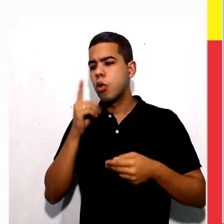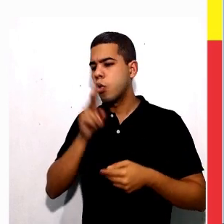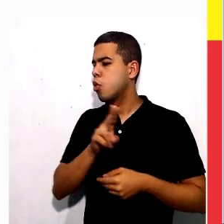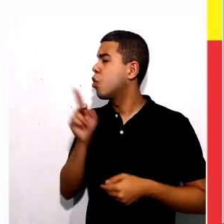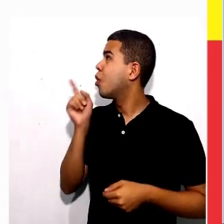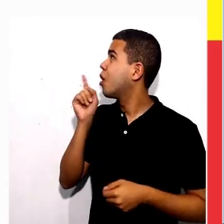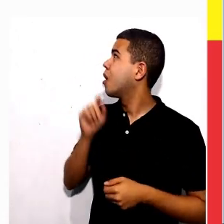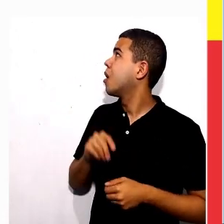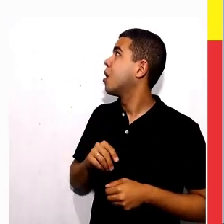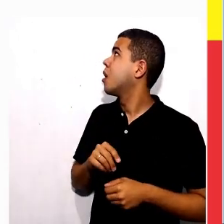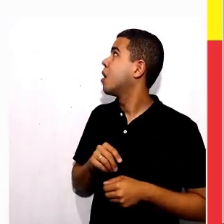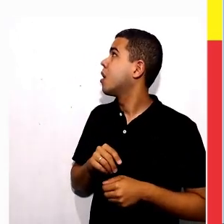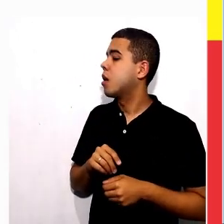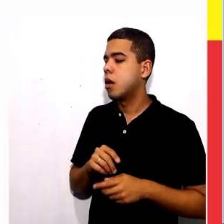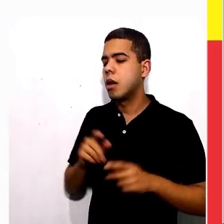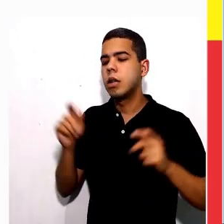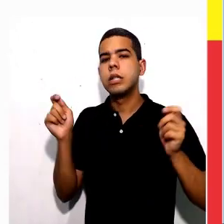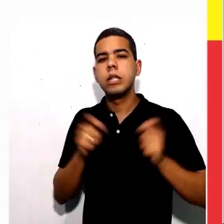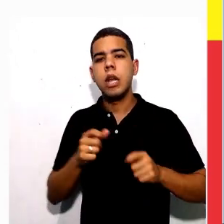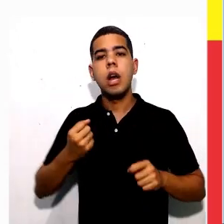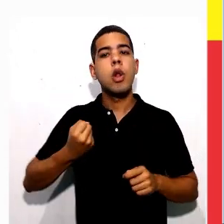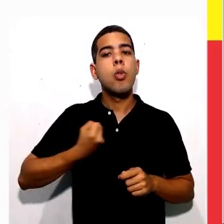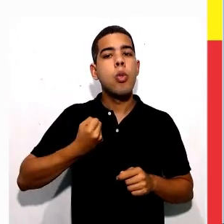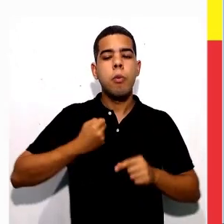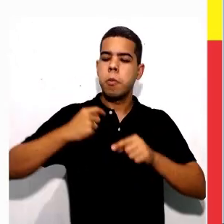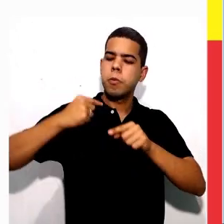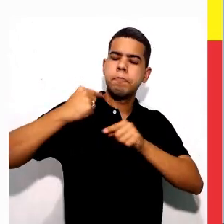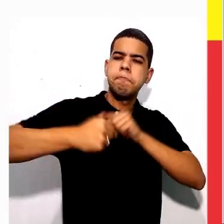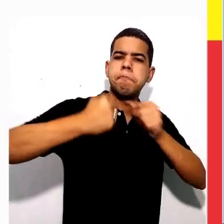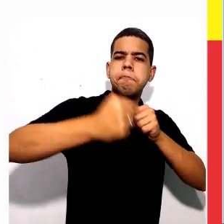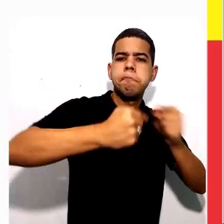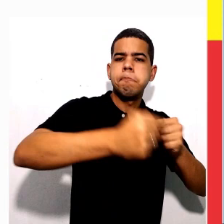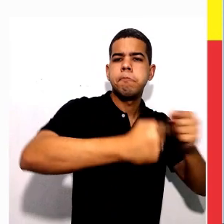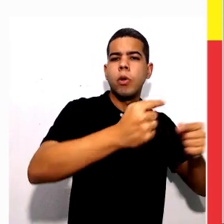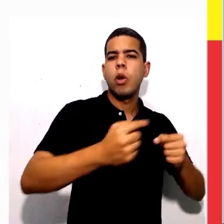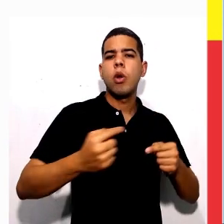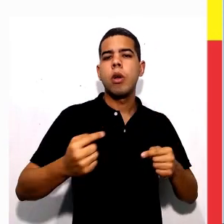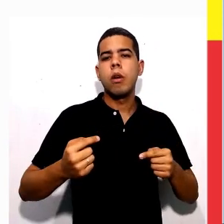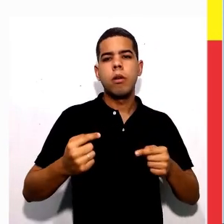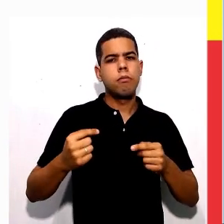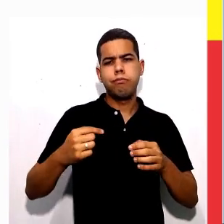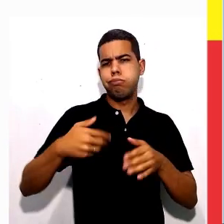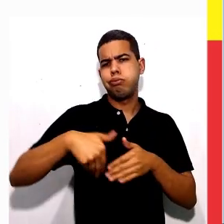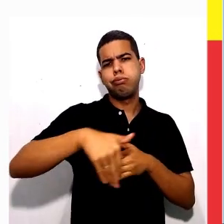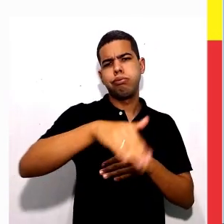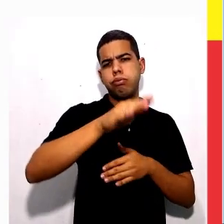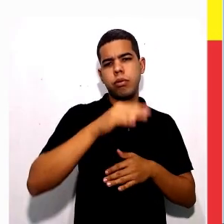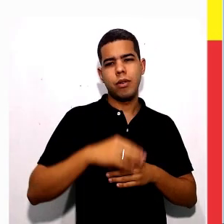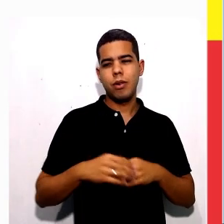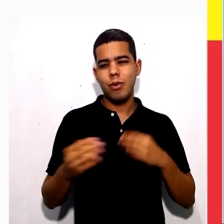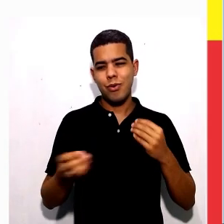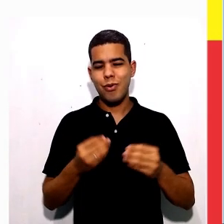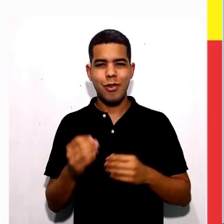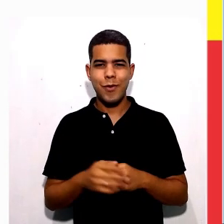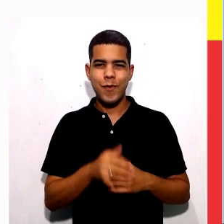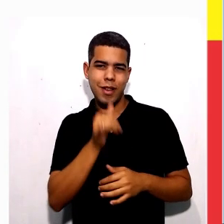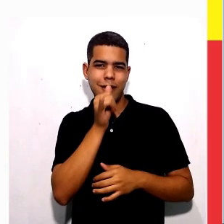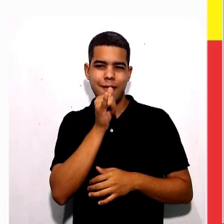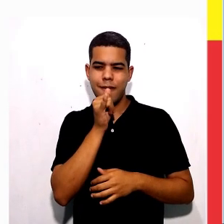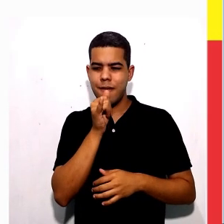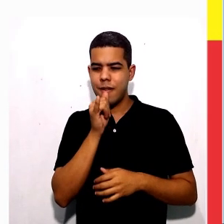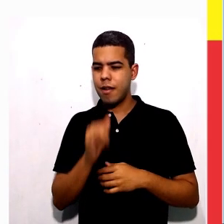pode repetir um número indefinido de vezes. Temos a repetição. Vamos olhar este quadro